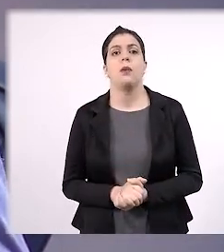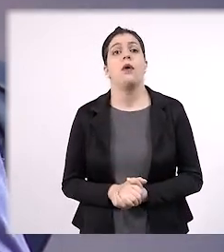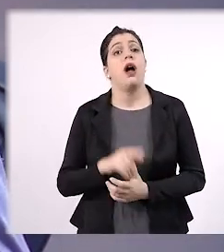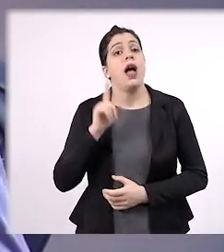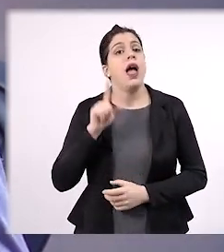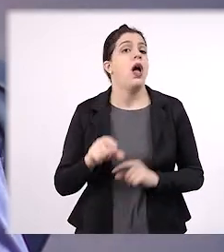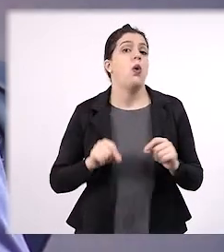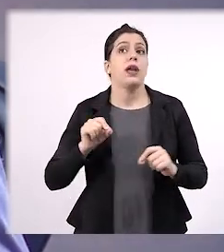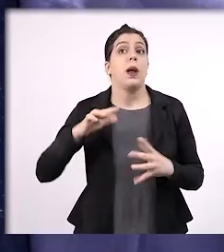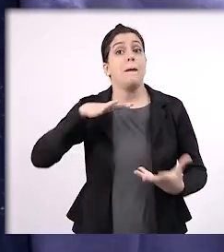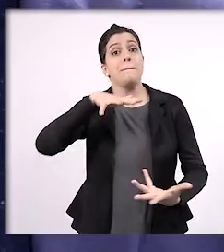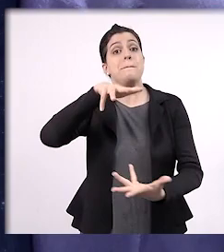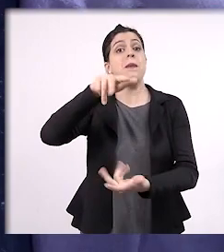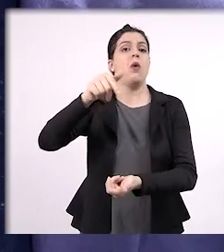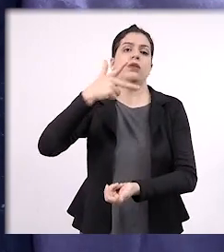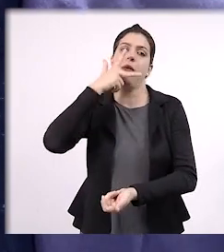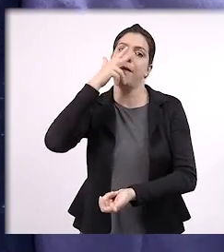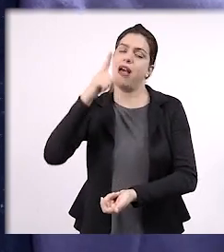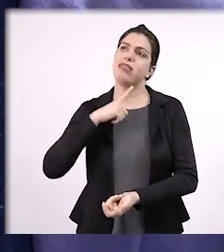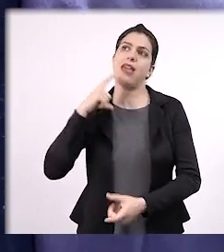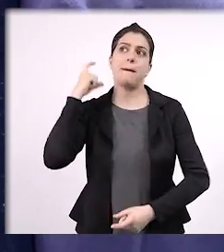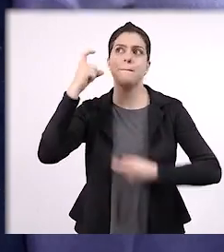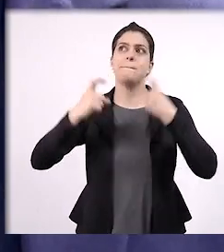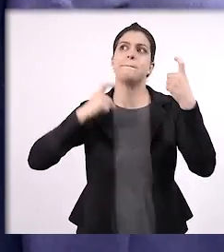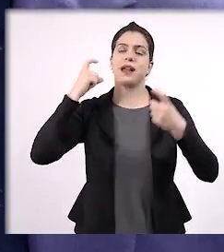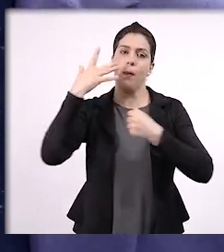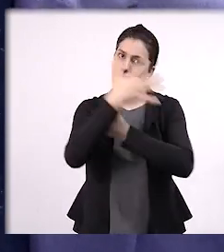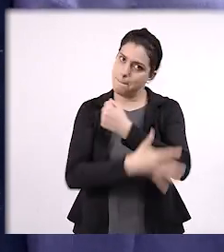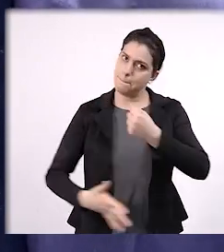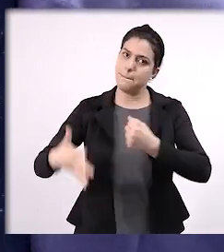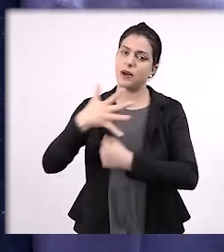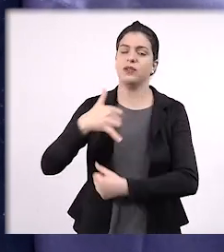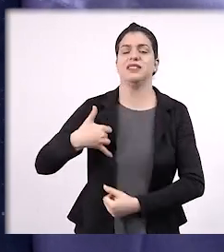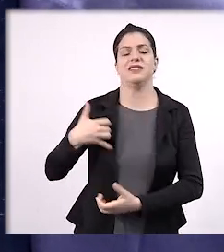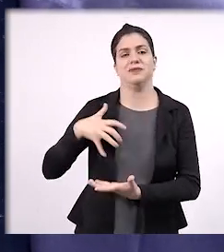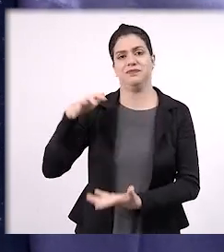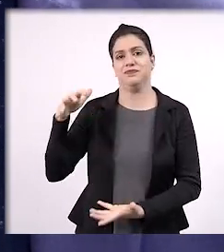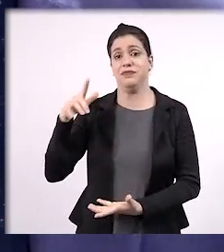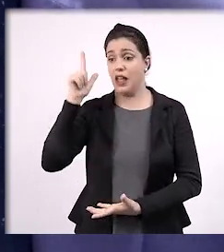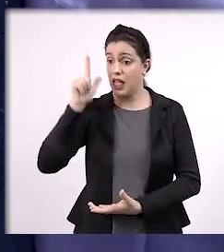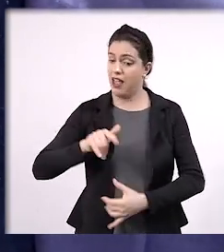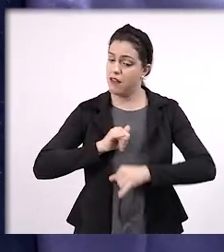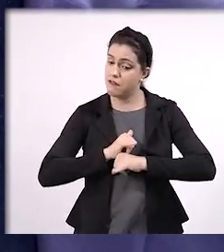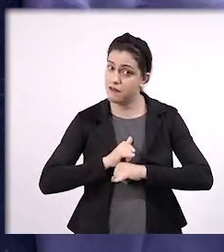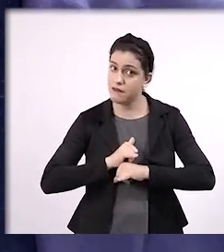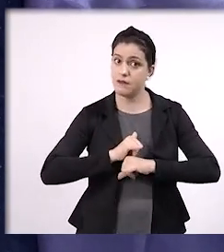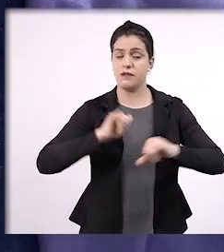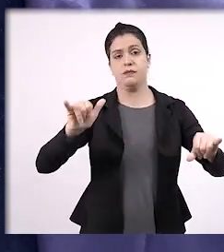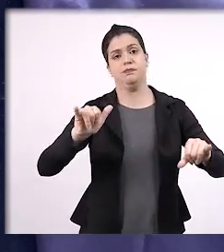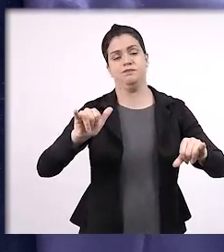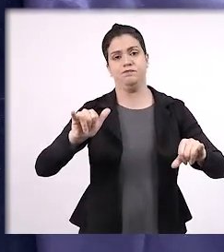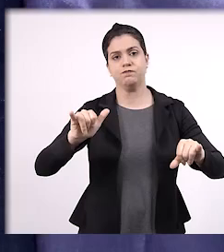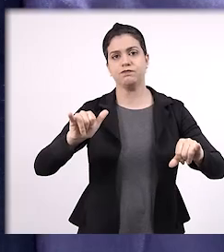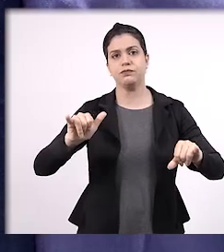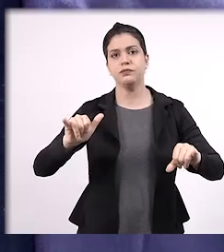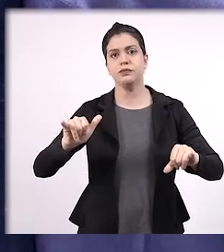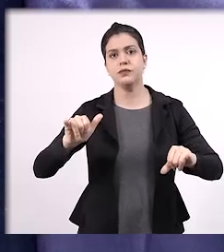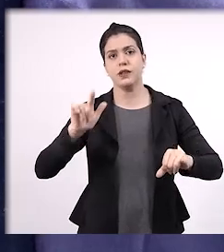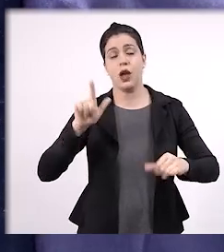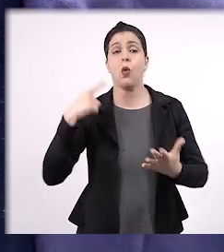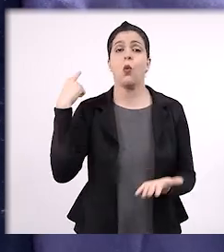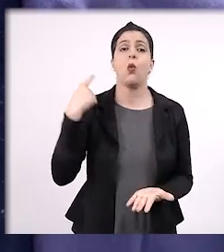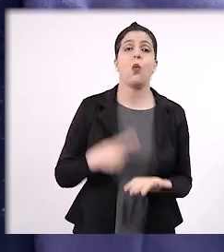mundial de proteção à pessoa idosa. Eu acho que é esse o grande marco e o grande recado que um